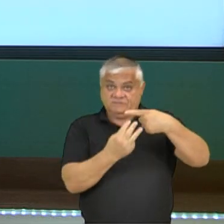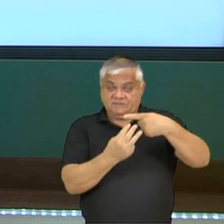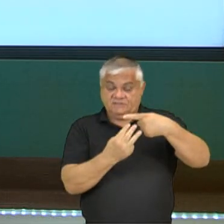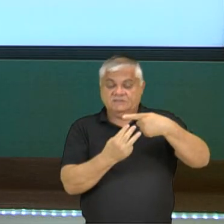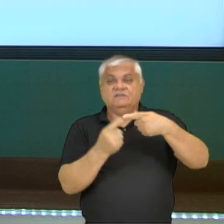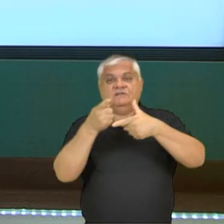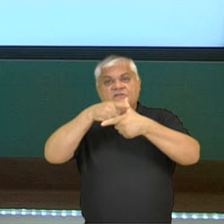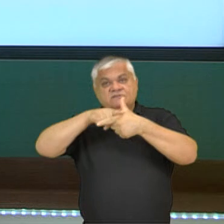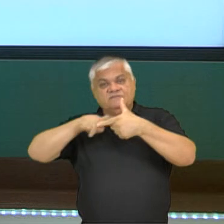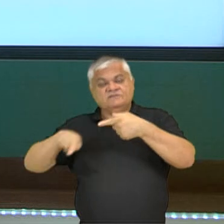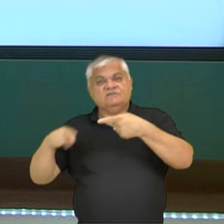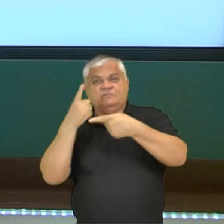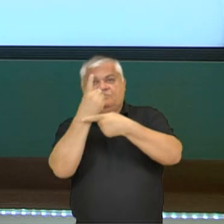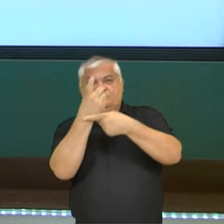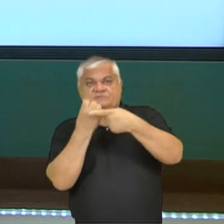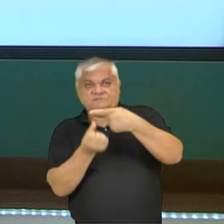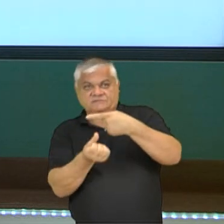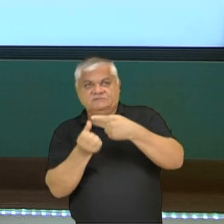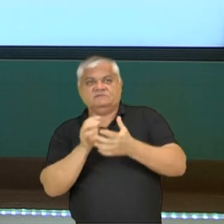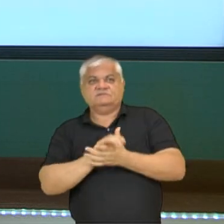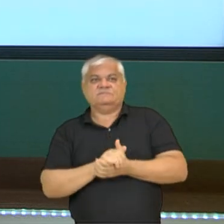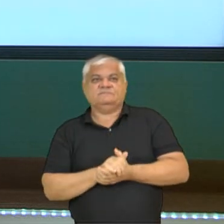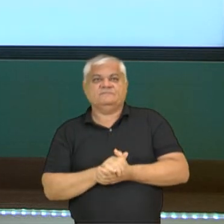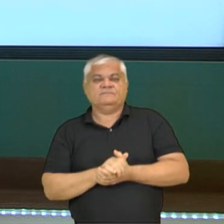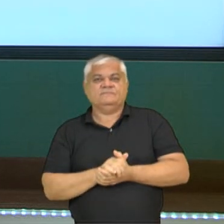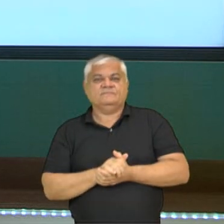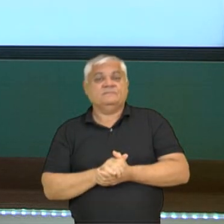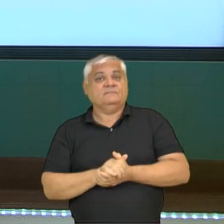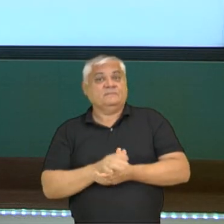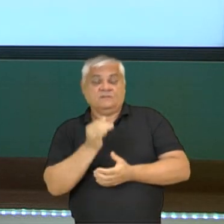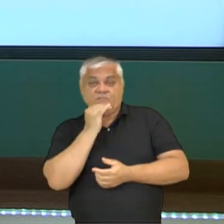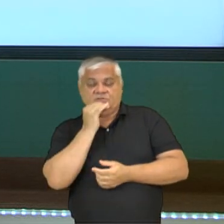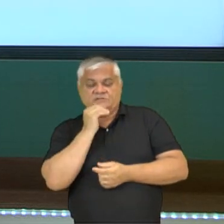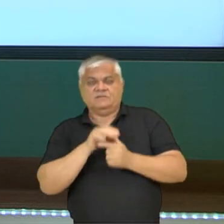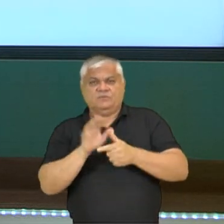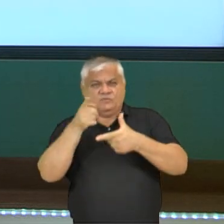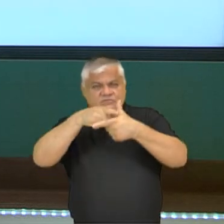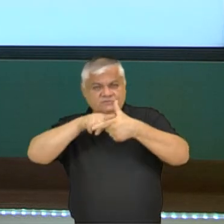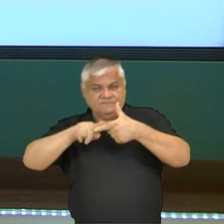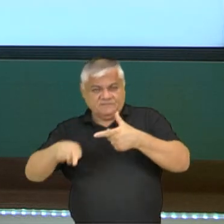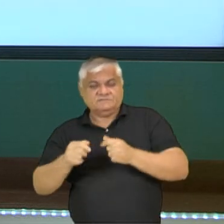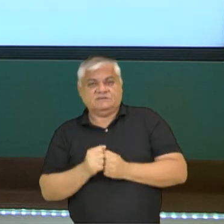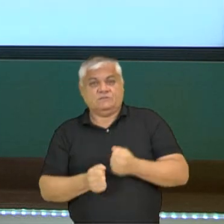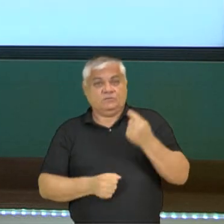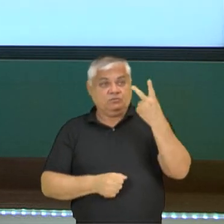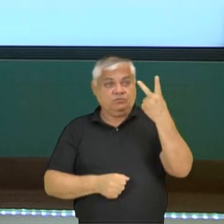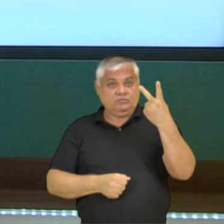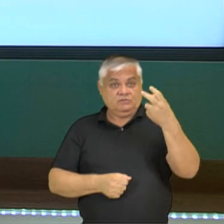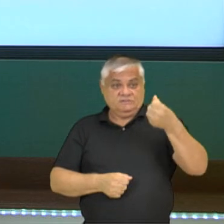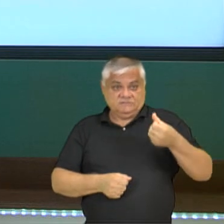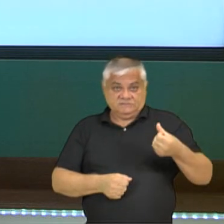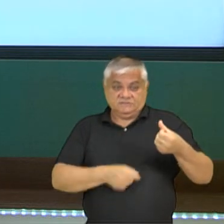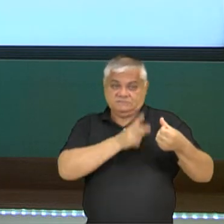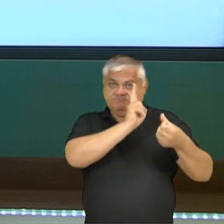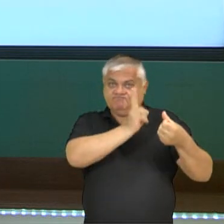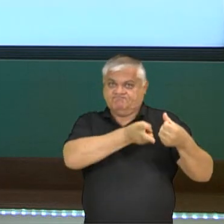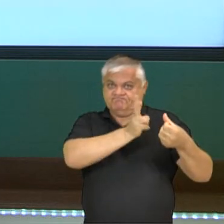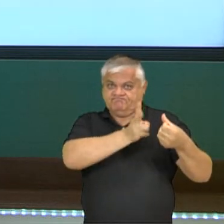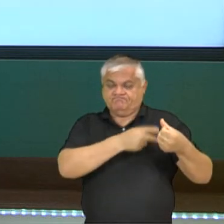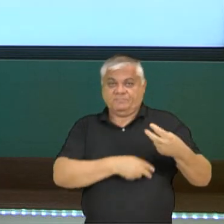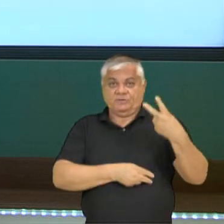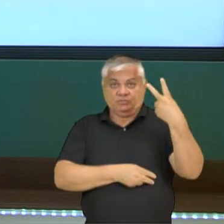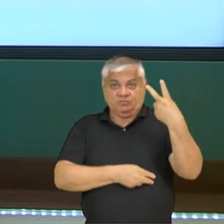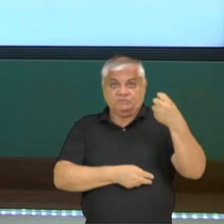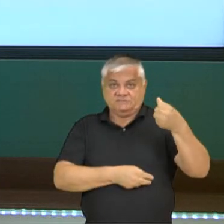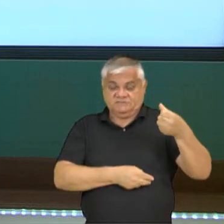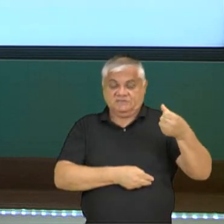1/6. Lembrando que, quando a gente faz uma divisão de fração, eu conservo a primeira fração